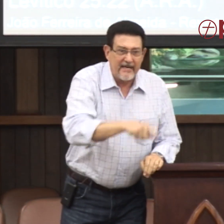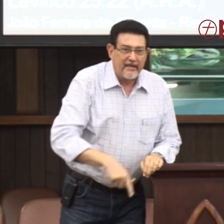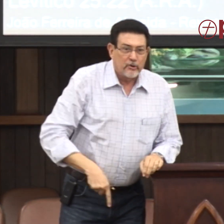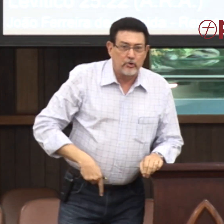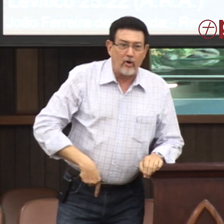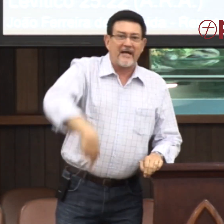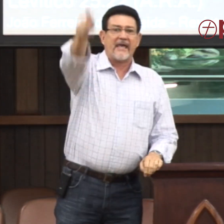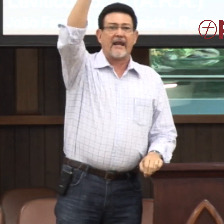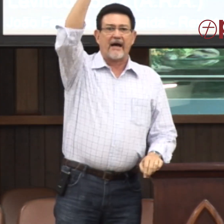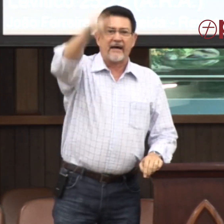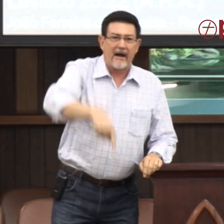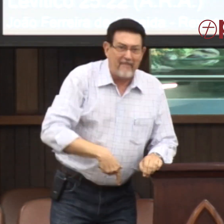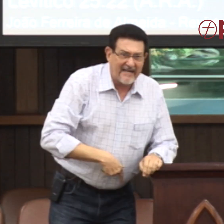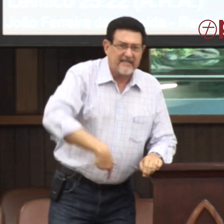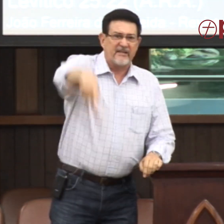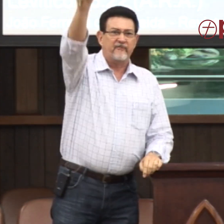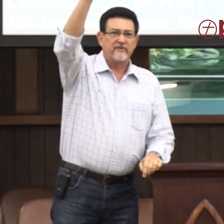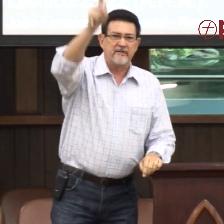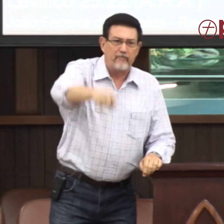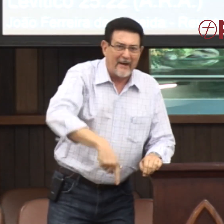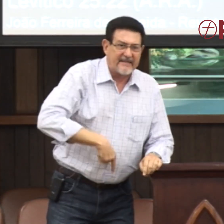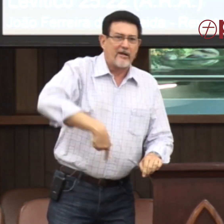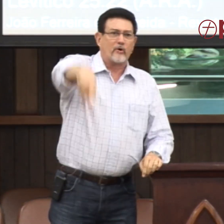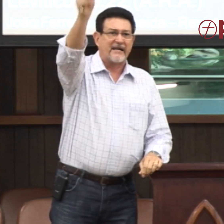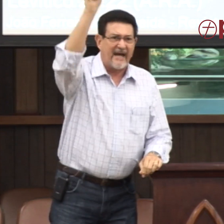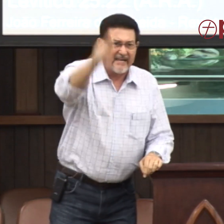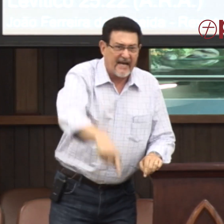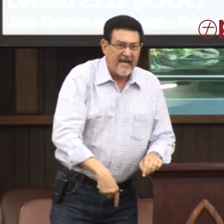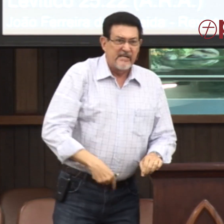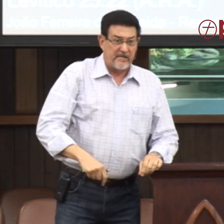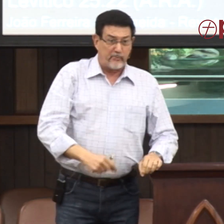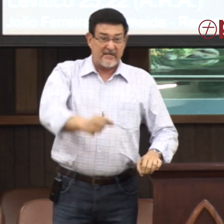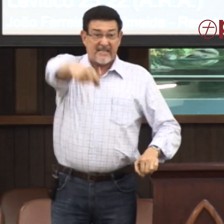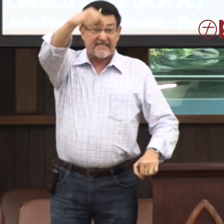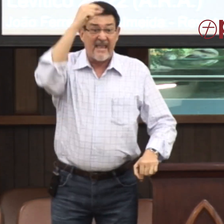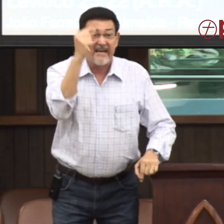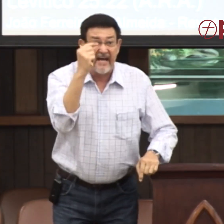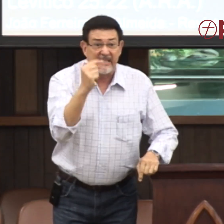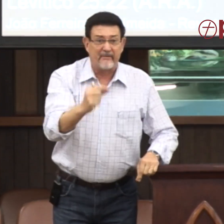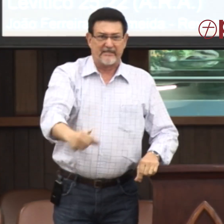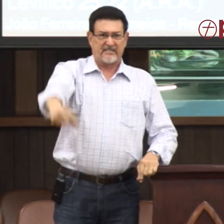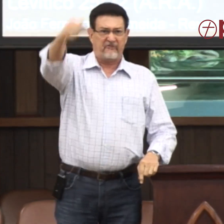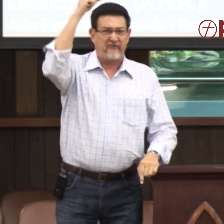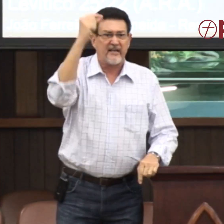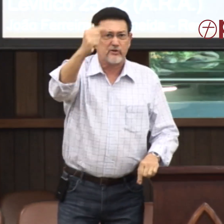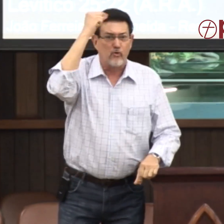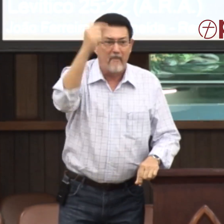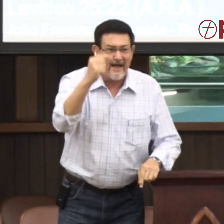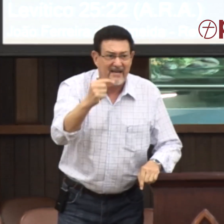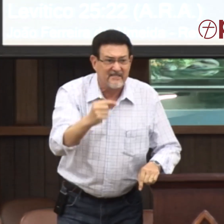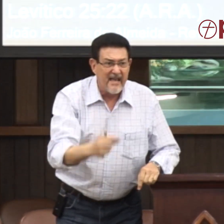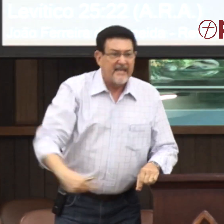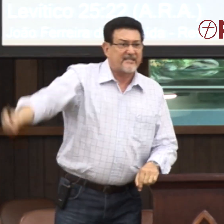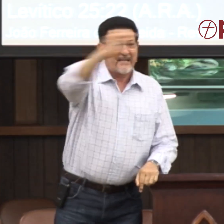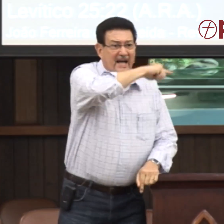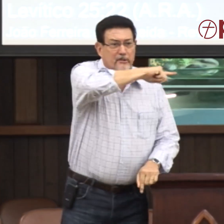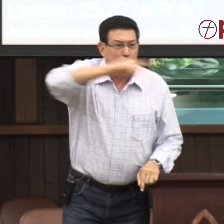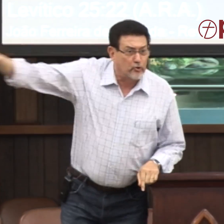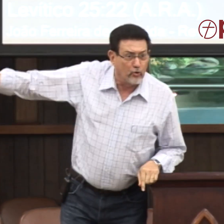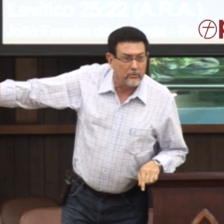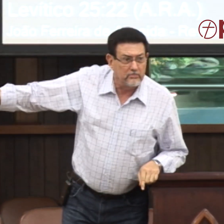que toda aquela camada de matéria orgânica se puder sem gramas de fezes humanas